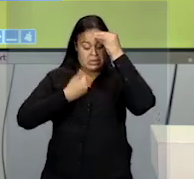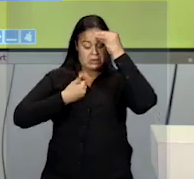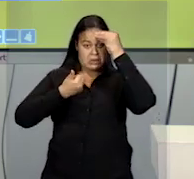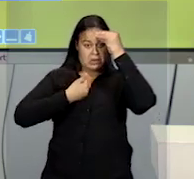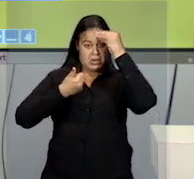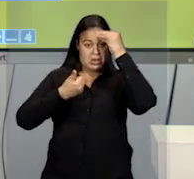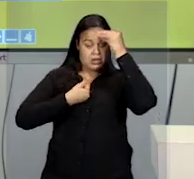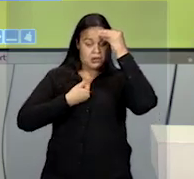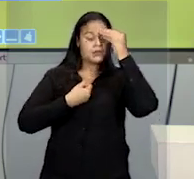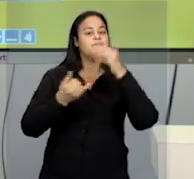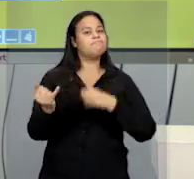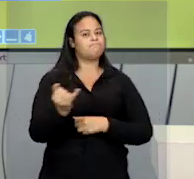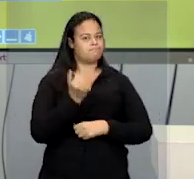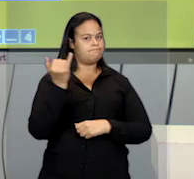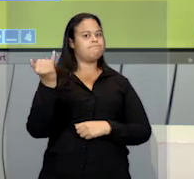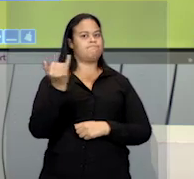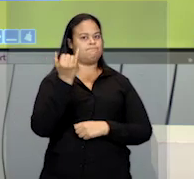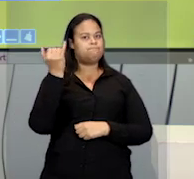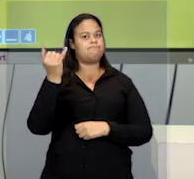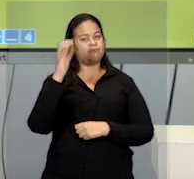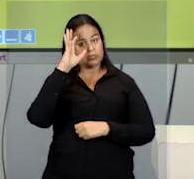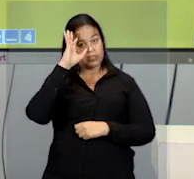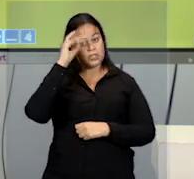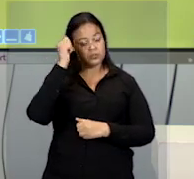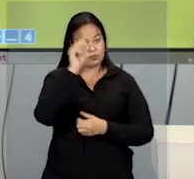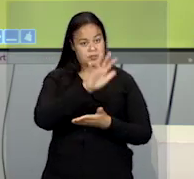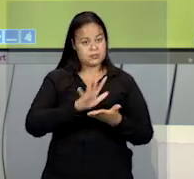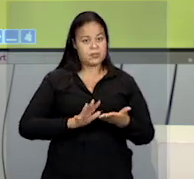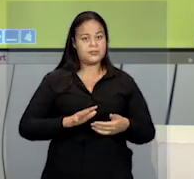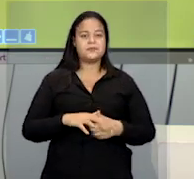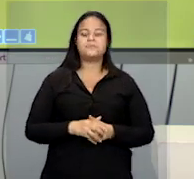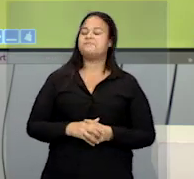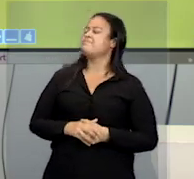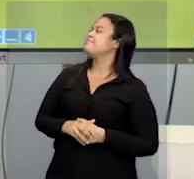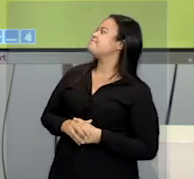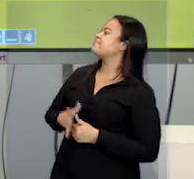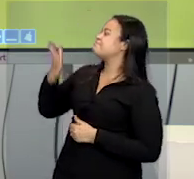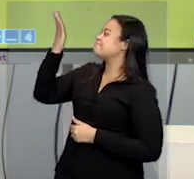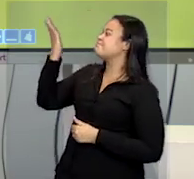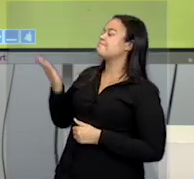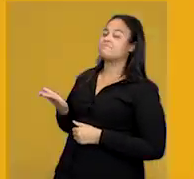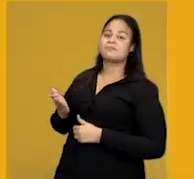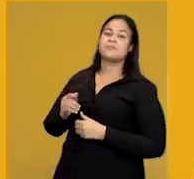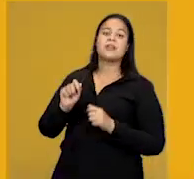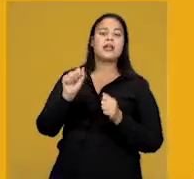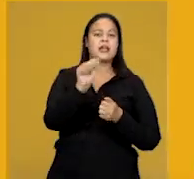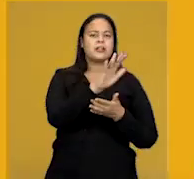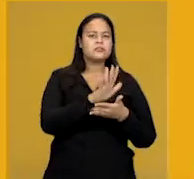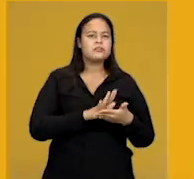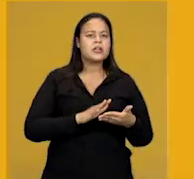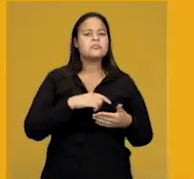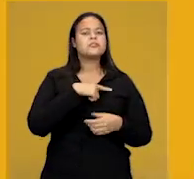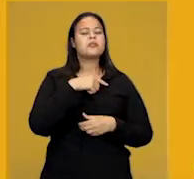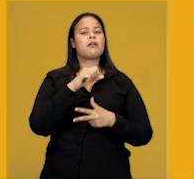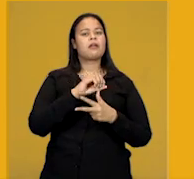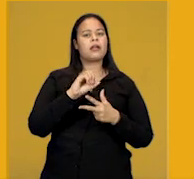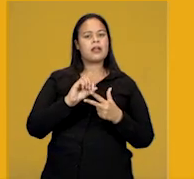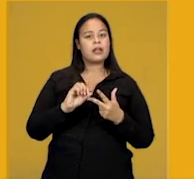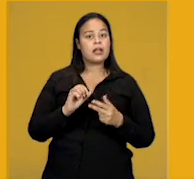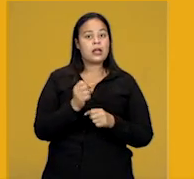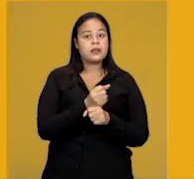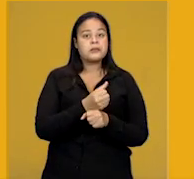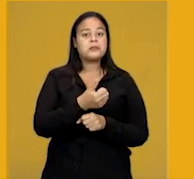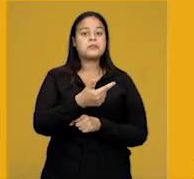importantes para a resolução das atividades. Vamos fazer uma atividade aqui. Essa atividade do Enem de